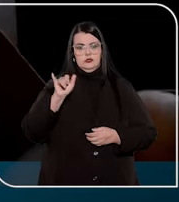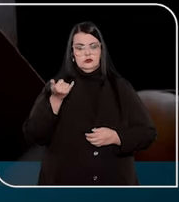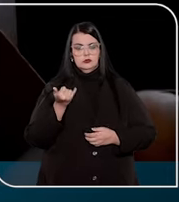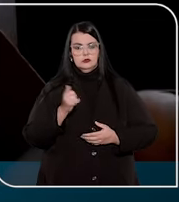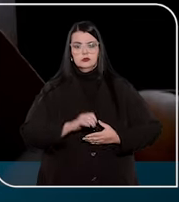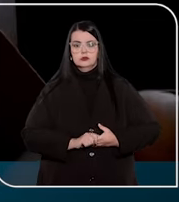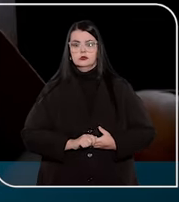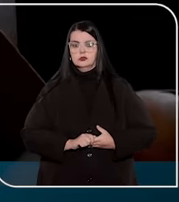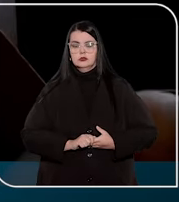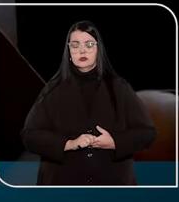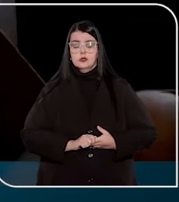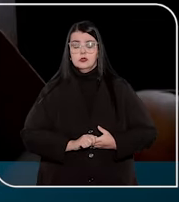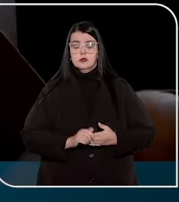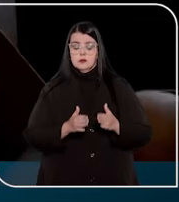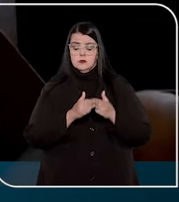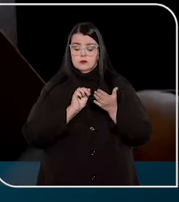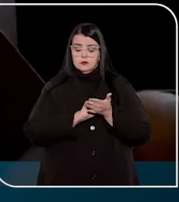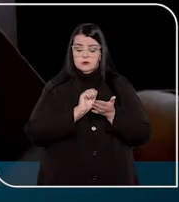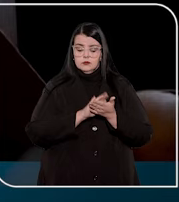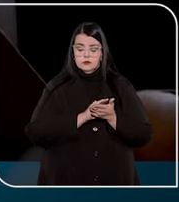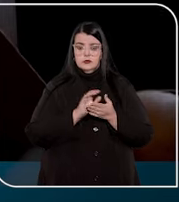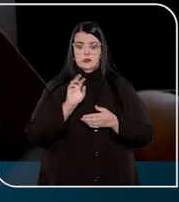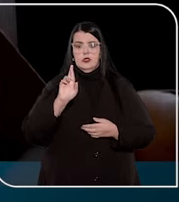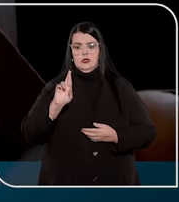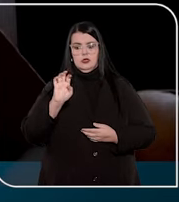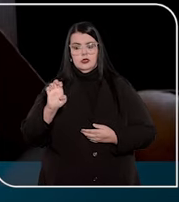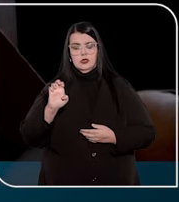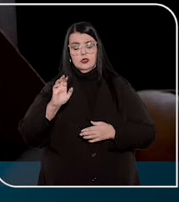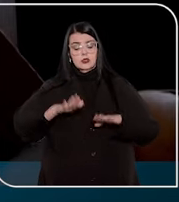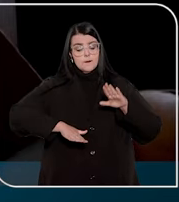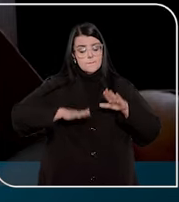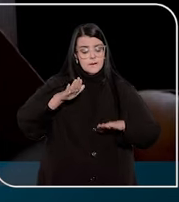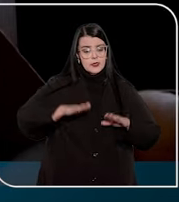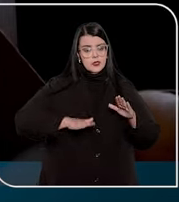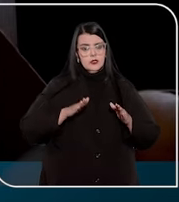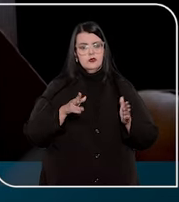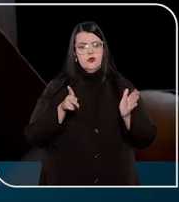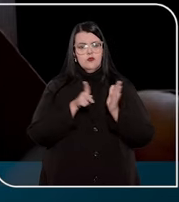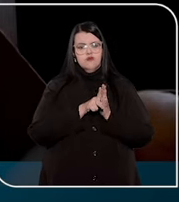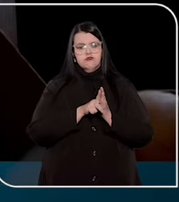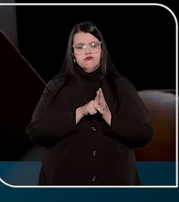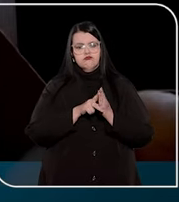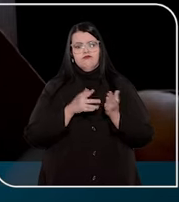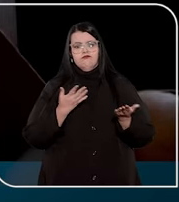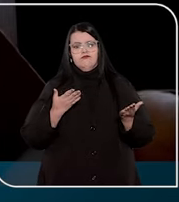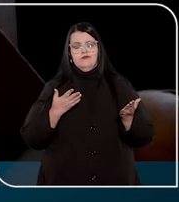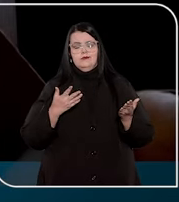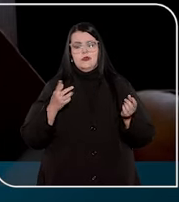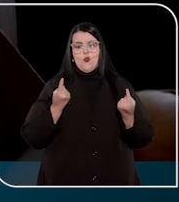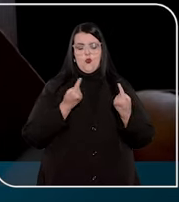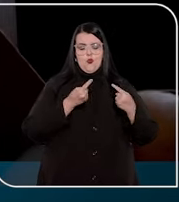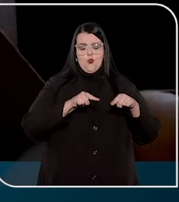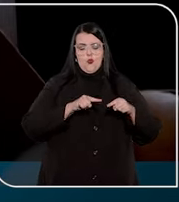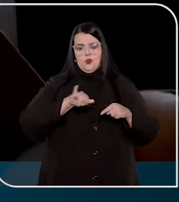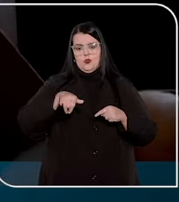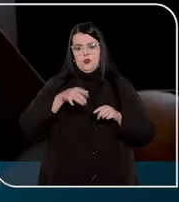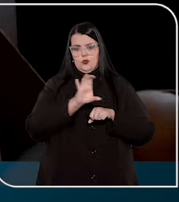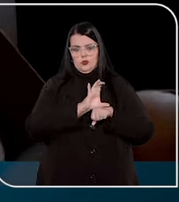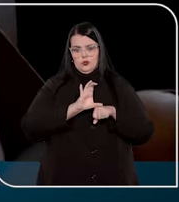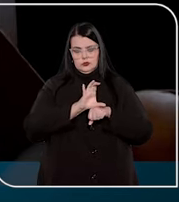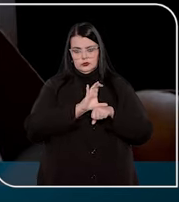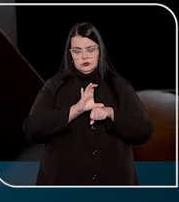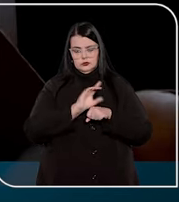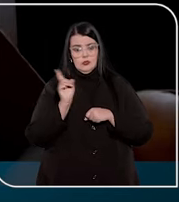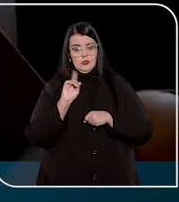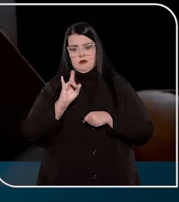o cabimento do recurso extraordinário depende de uma violação à Constituição que tenha surgido no julgamento do